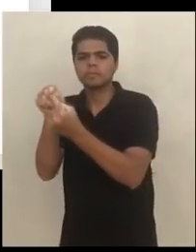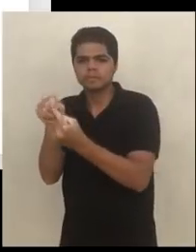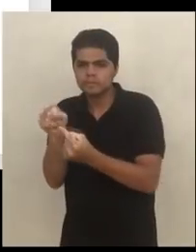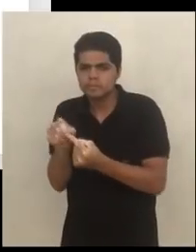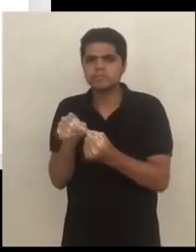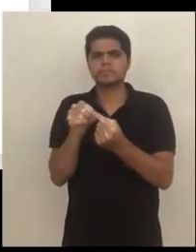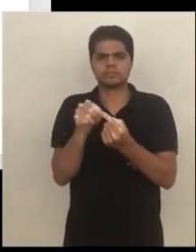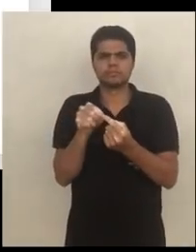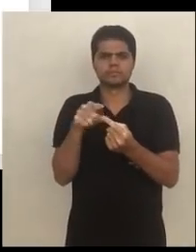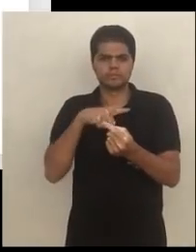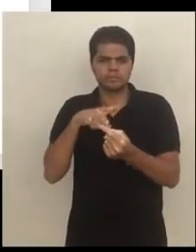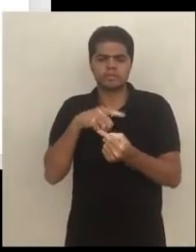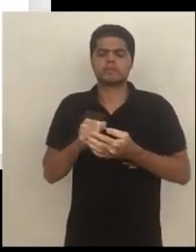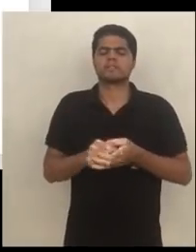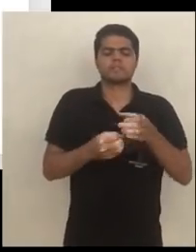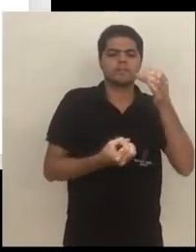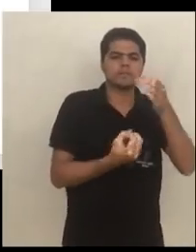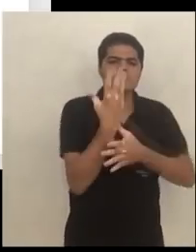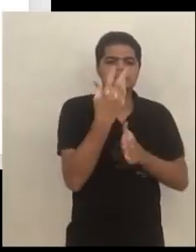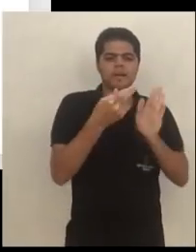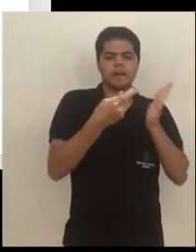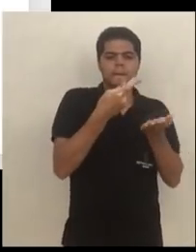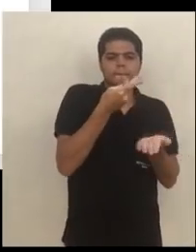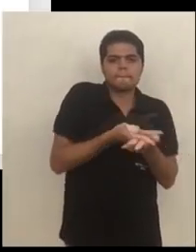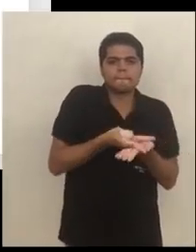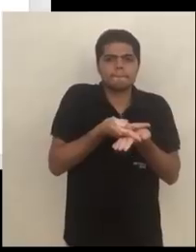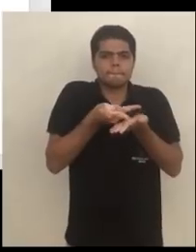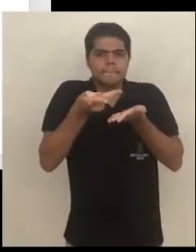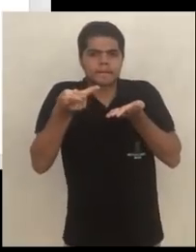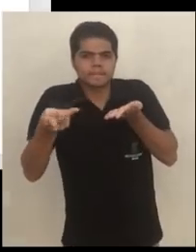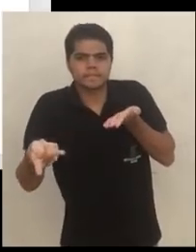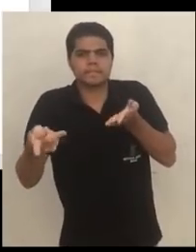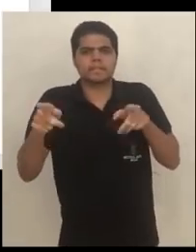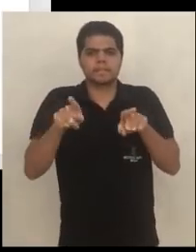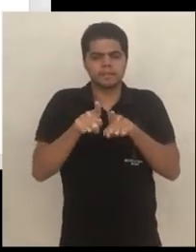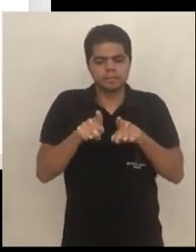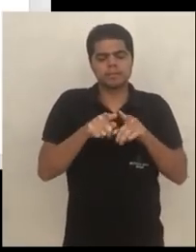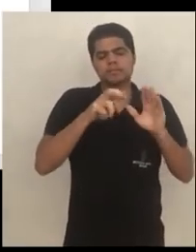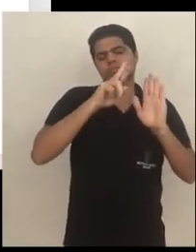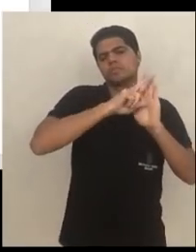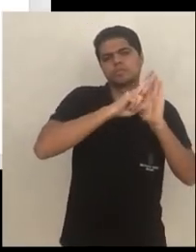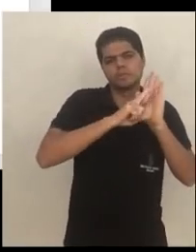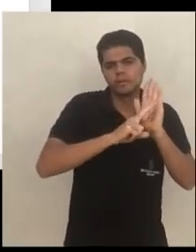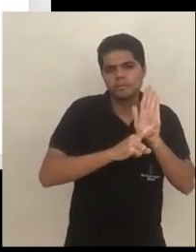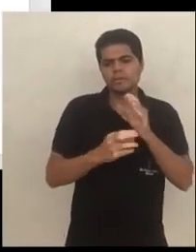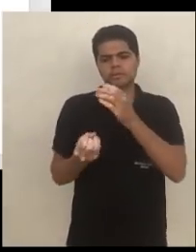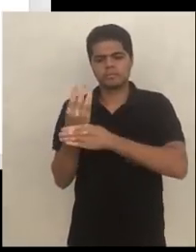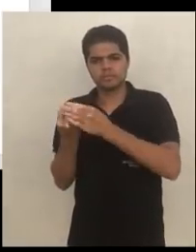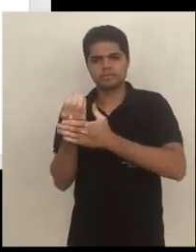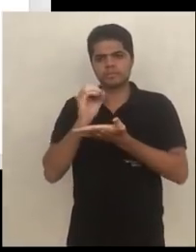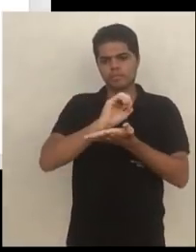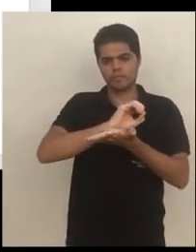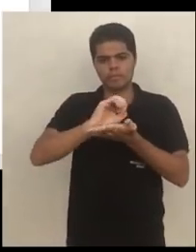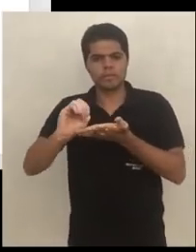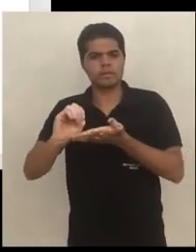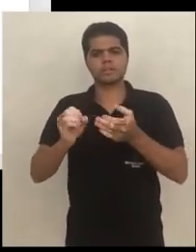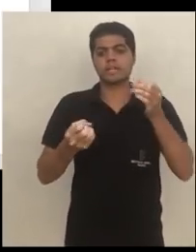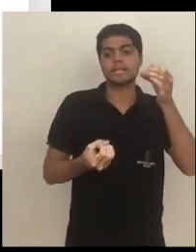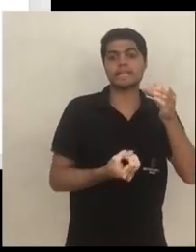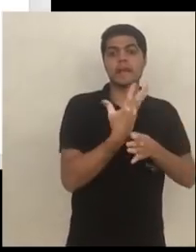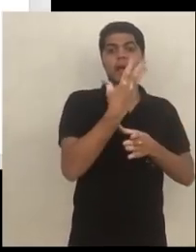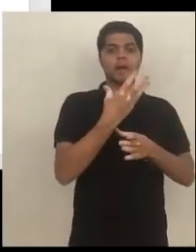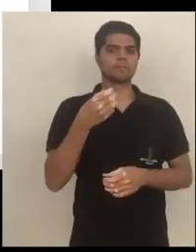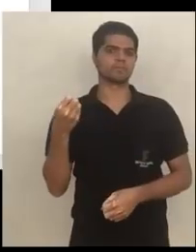de fato. Né? Então, emitir parecer sobre regulamentos que tratem da produção orgânica, propor aí novos regulamentos que